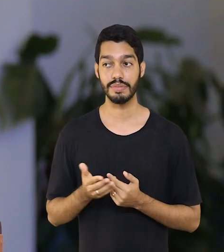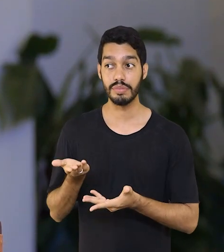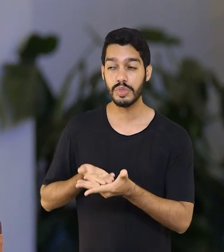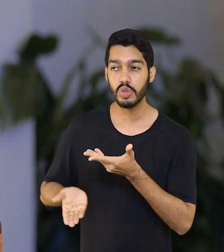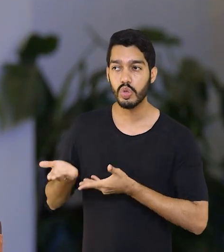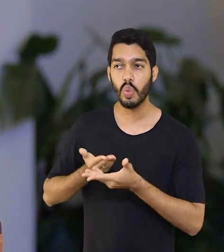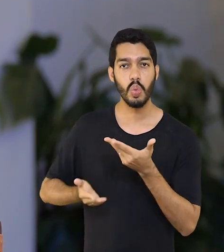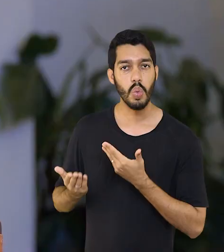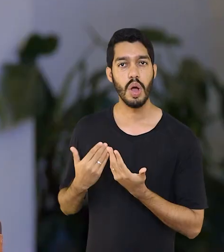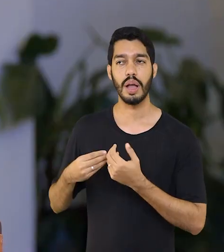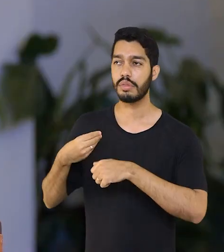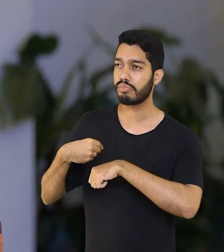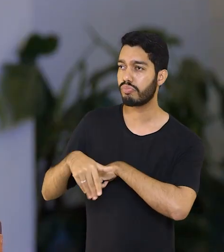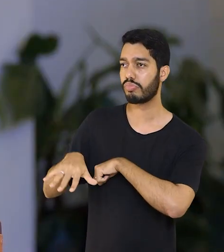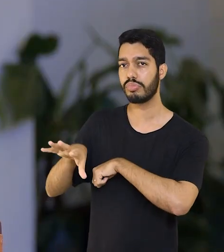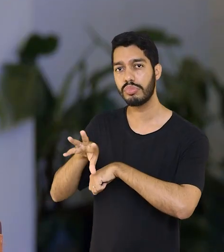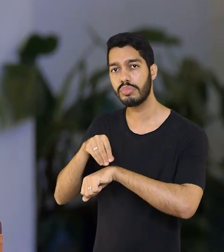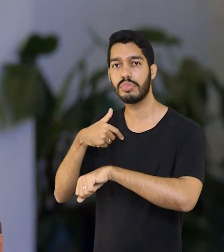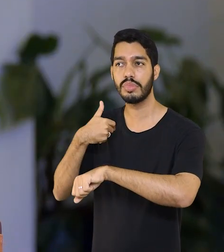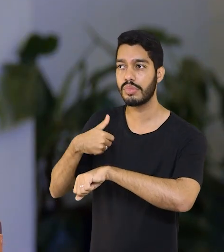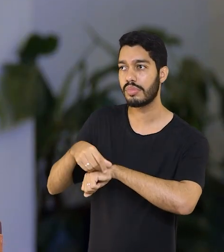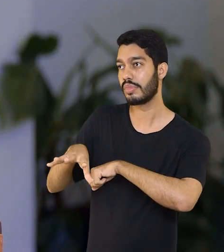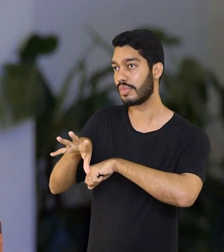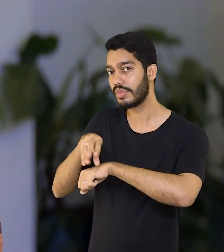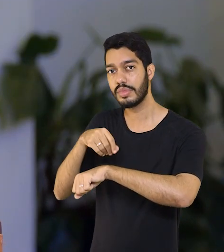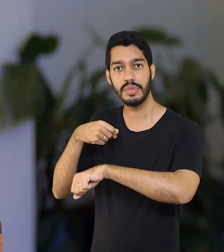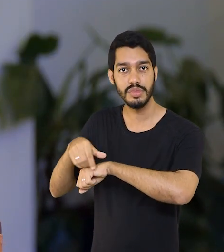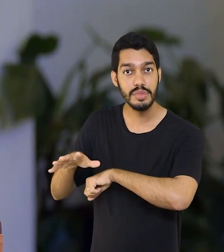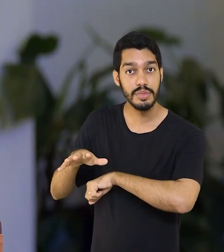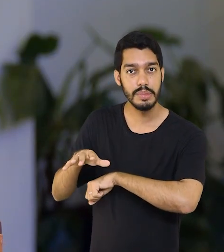Mas ele disse, se dessa troca de ideias